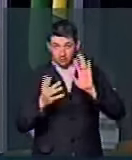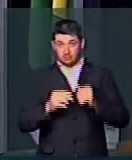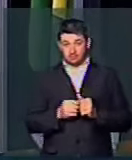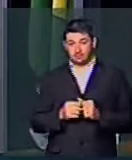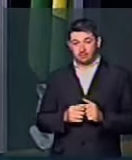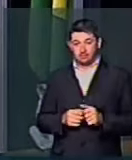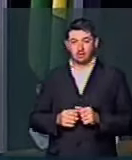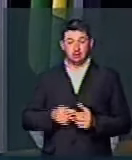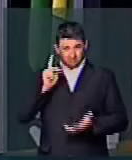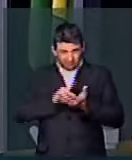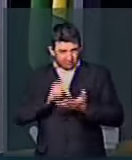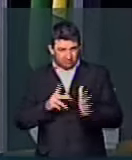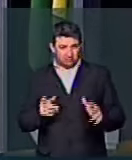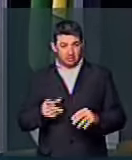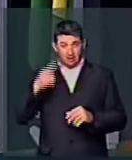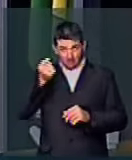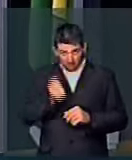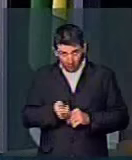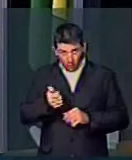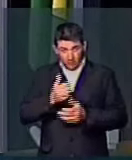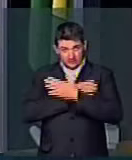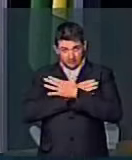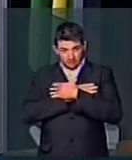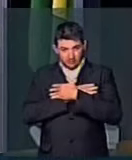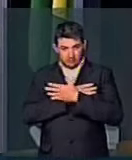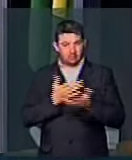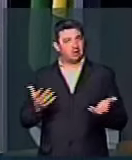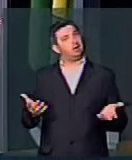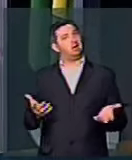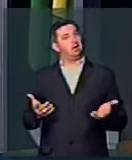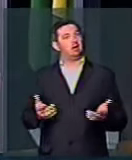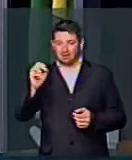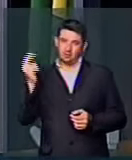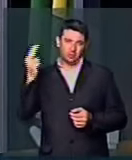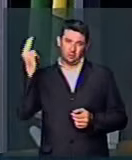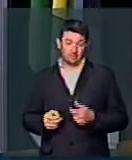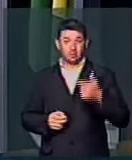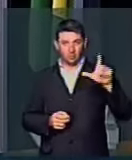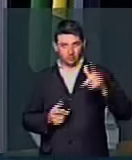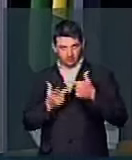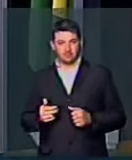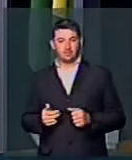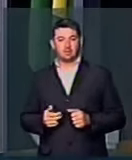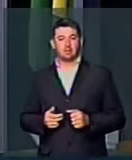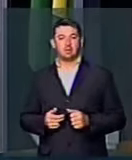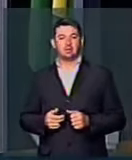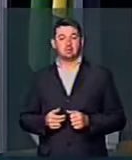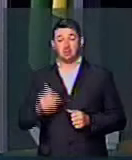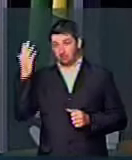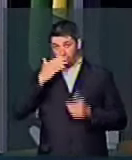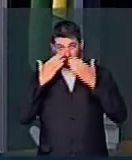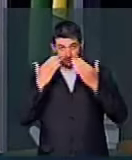isso aí? Se realmente fosse pequena essa taxa de emprego, o nosso PIB não seria próximo de zero. O outro item, outra prova